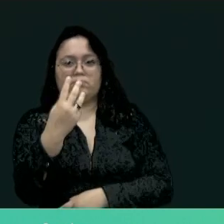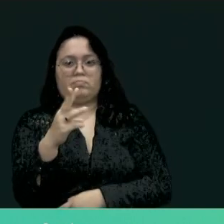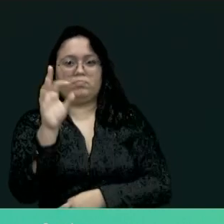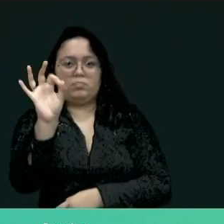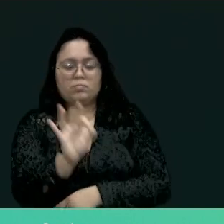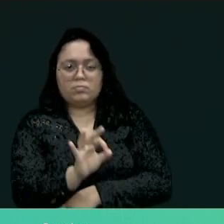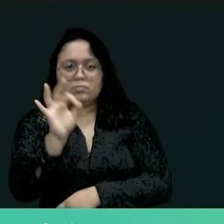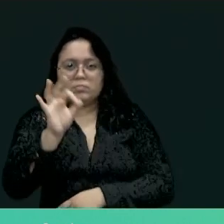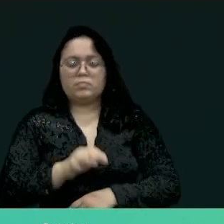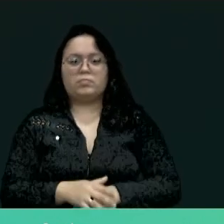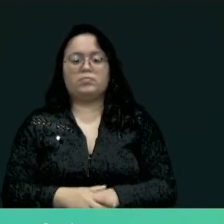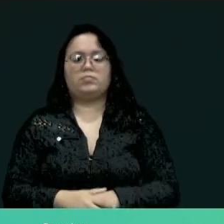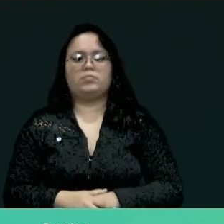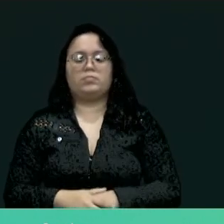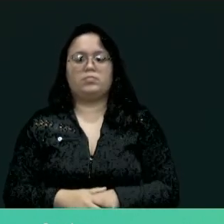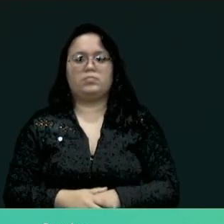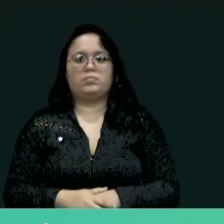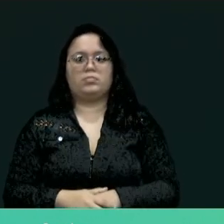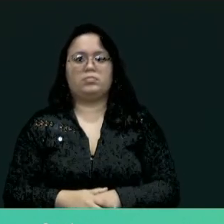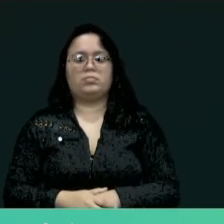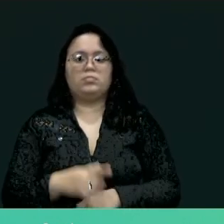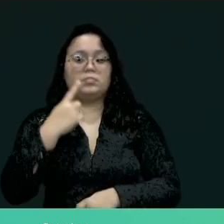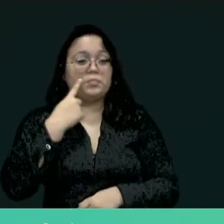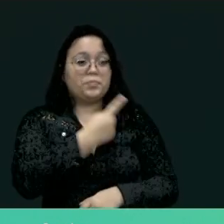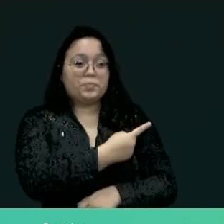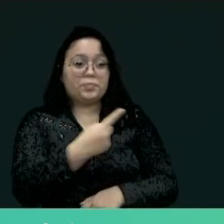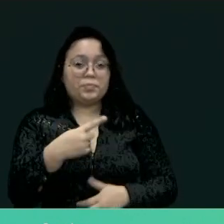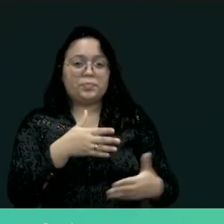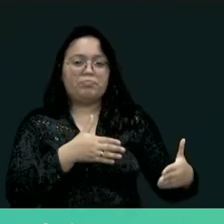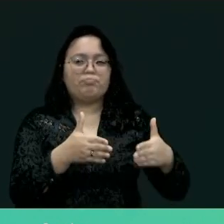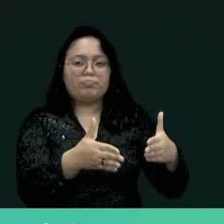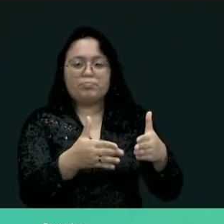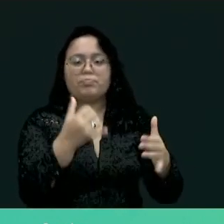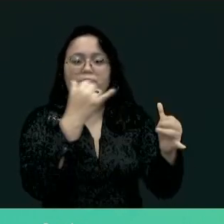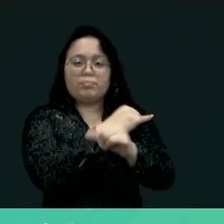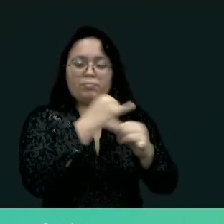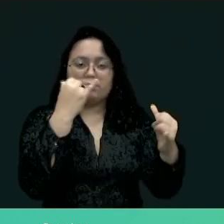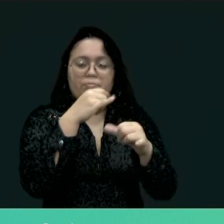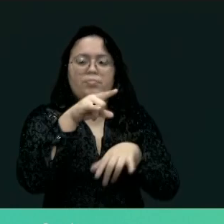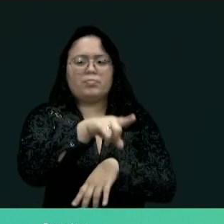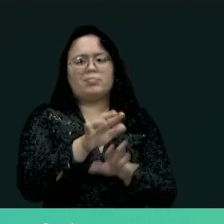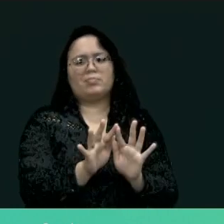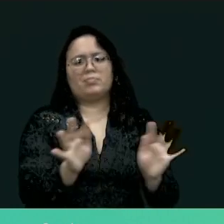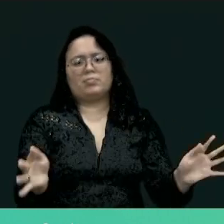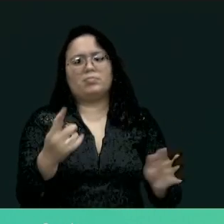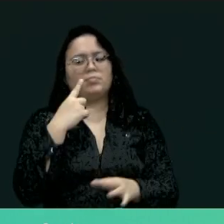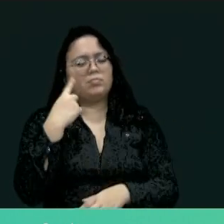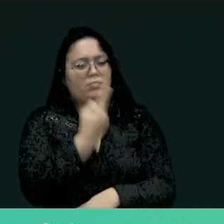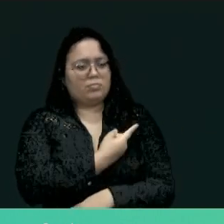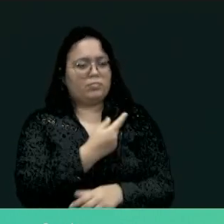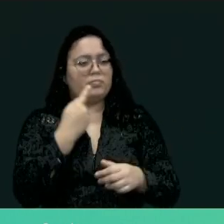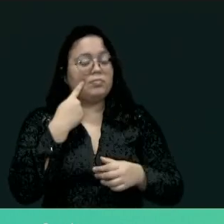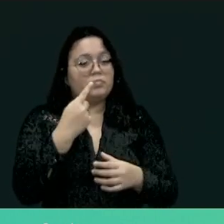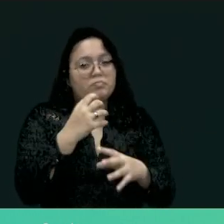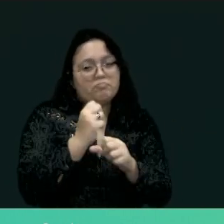a nossa lição com relação à matriz energética também é mais simples de se fazer. Embora